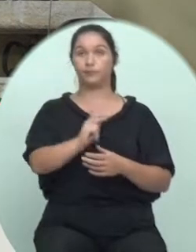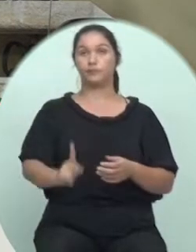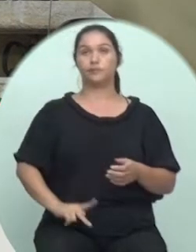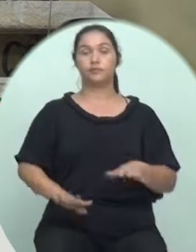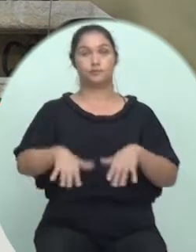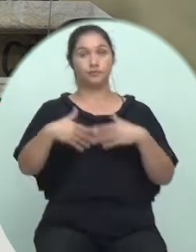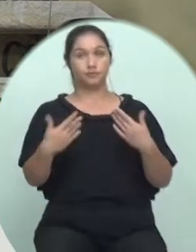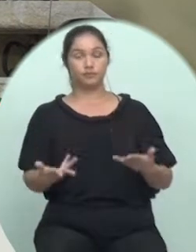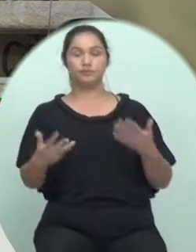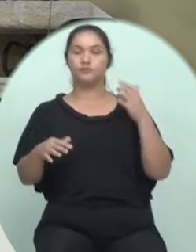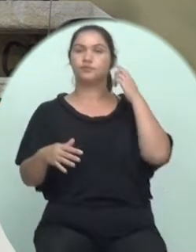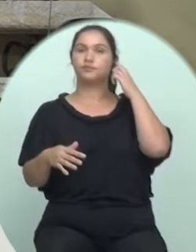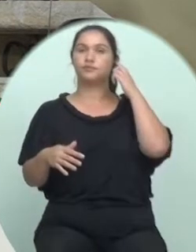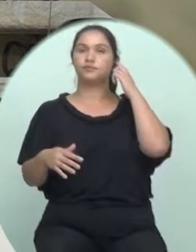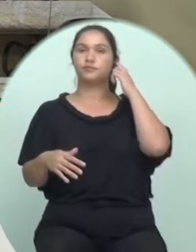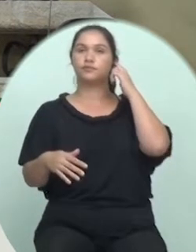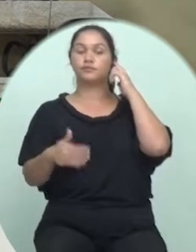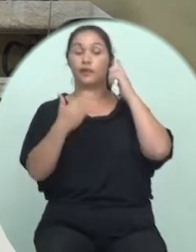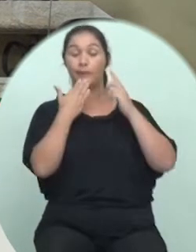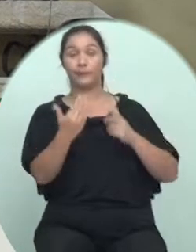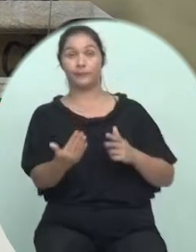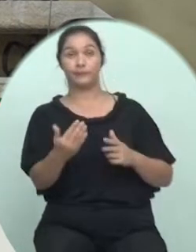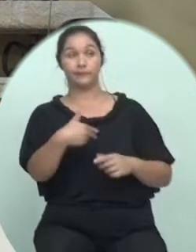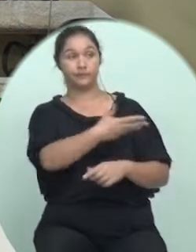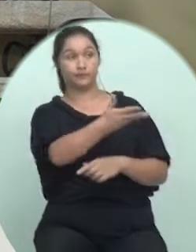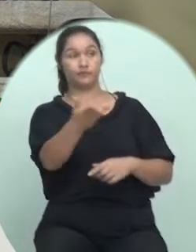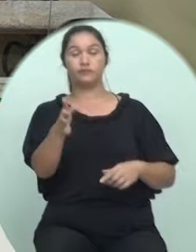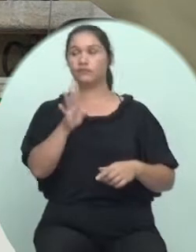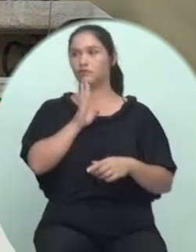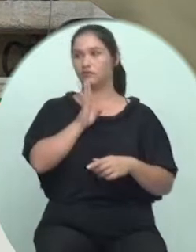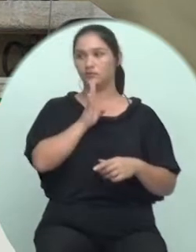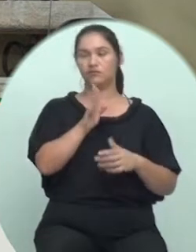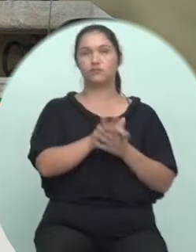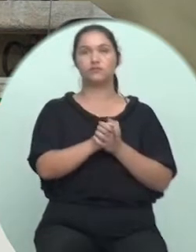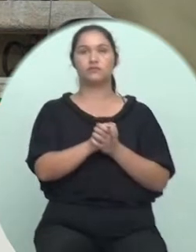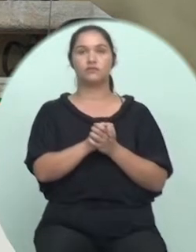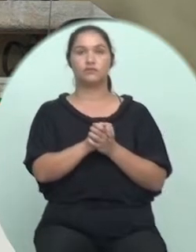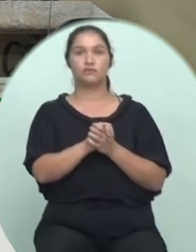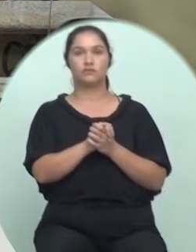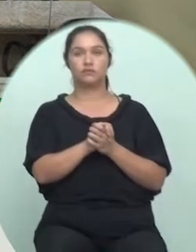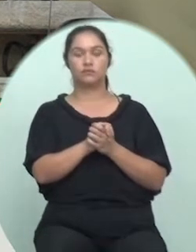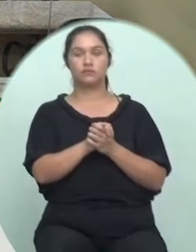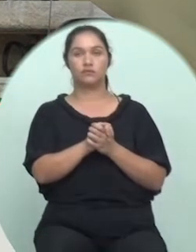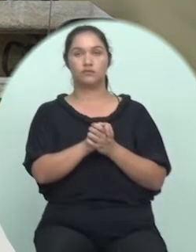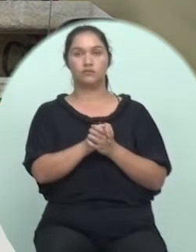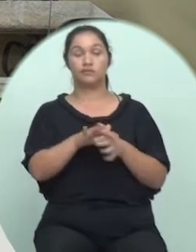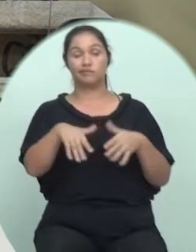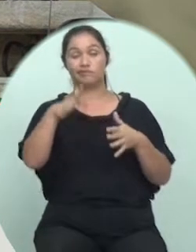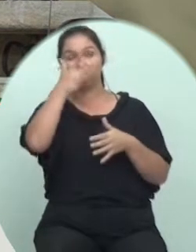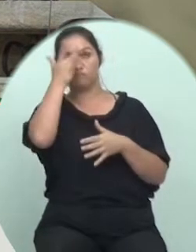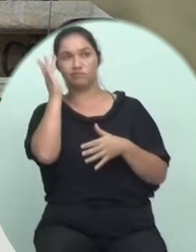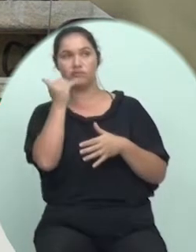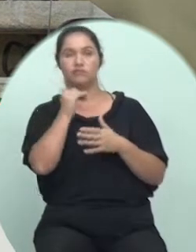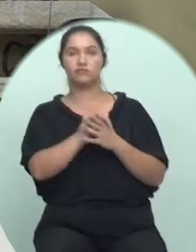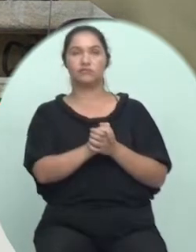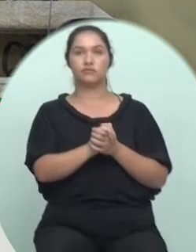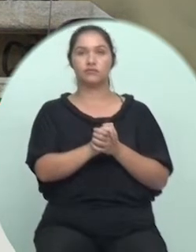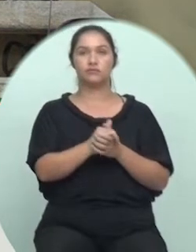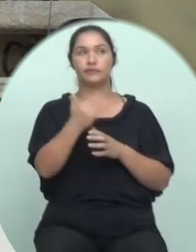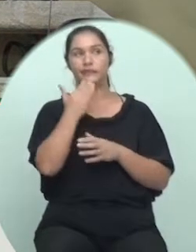esse pedido aqui, como bem sabe, o vereador Tito, a Giovana, todo mundo, né, na região, as pessoas pedem e falam. A gente sabe